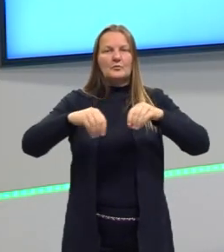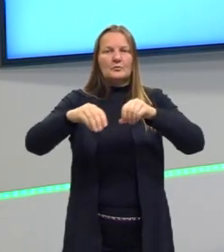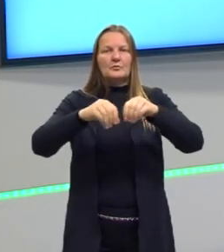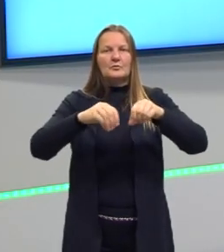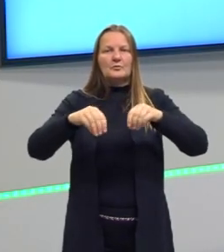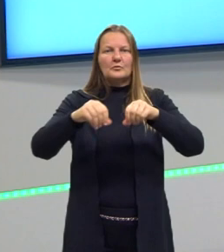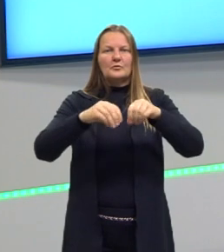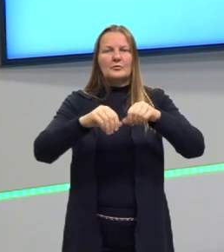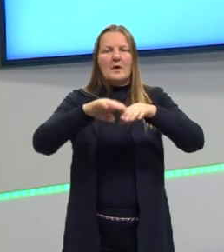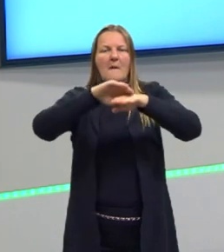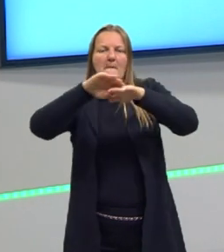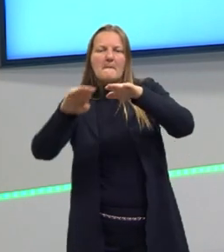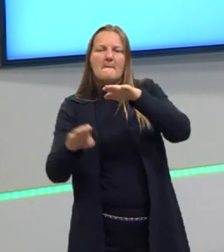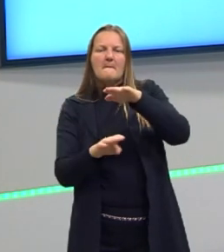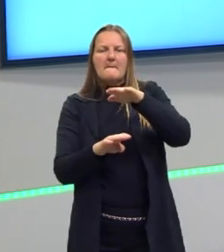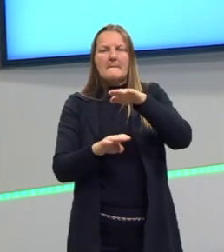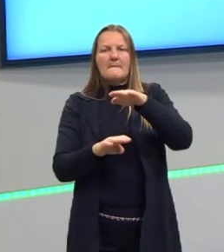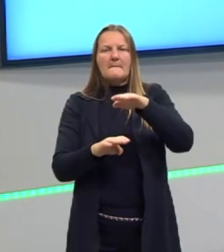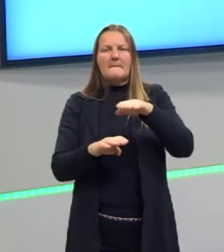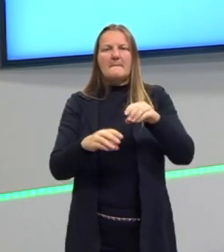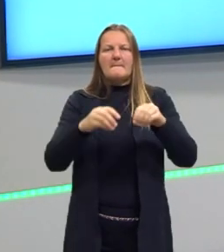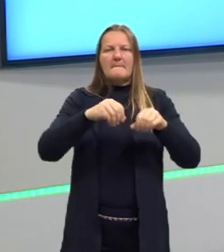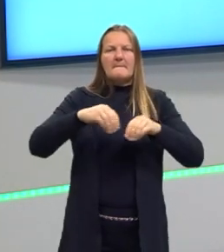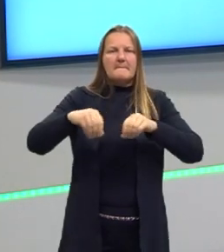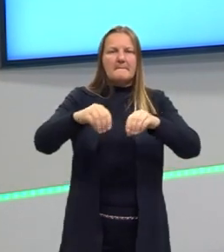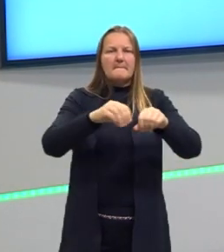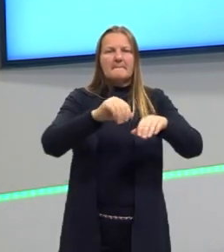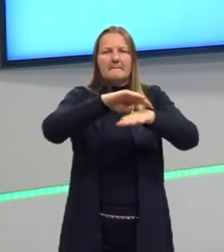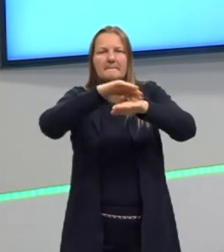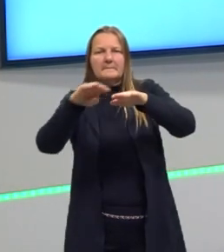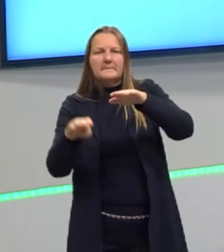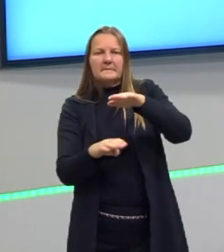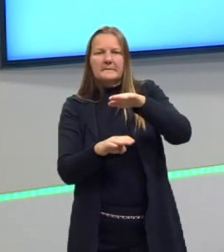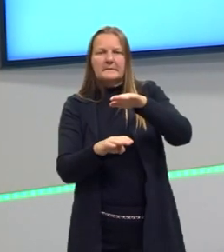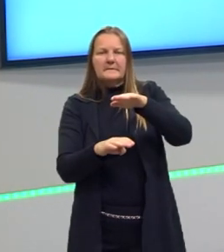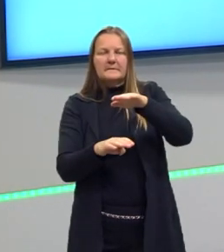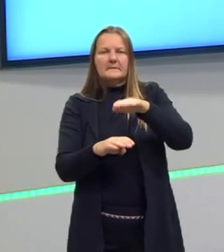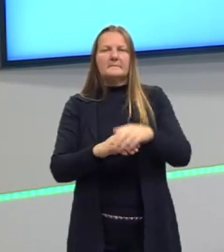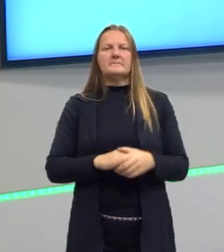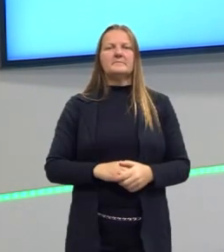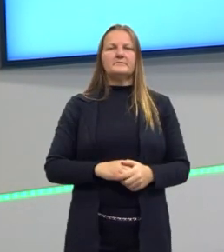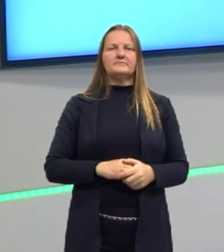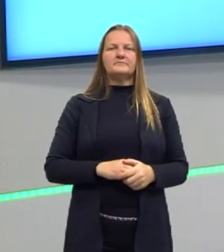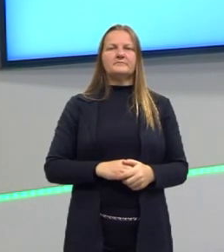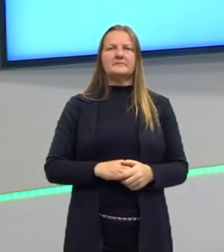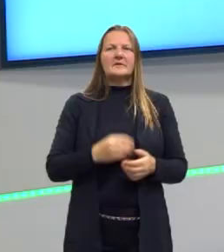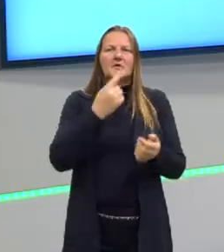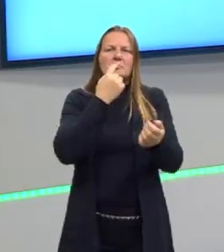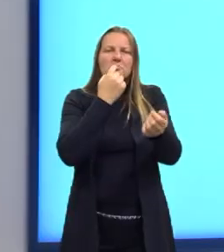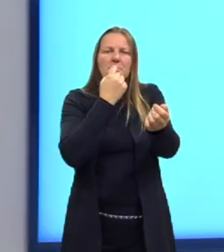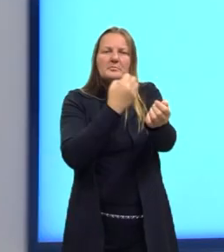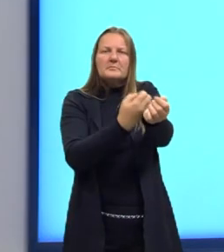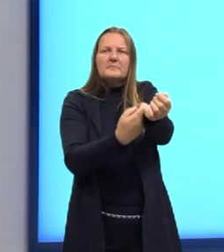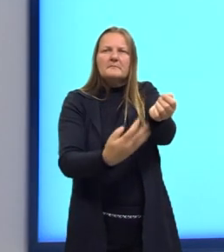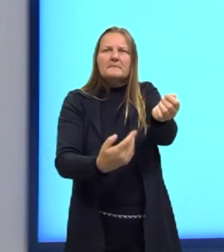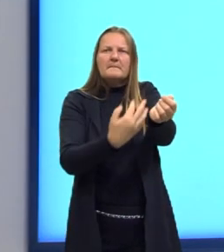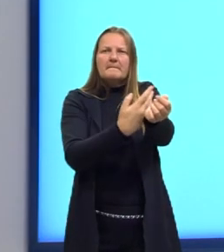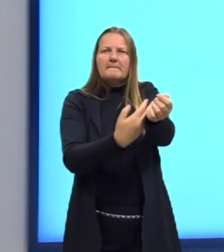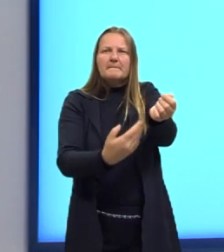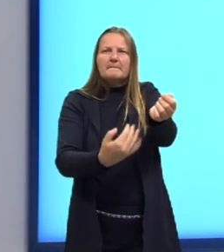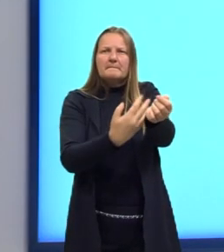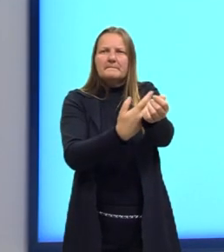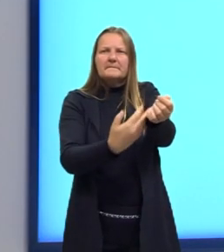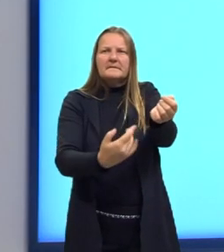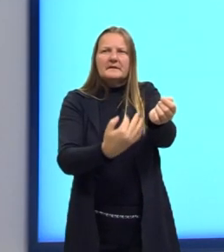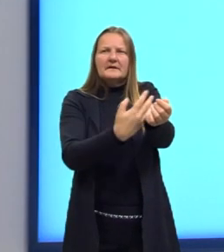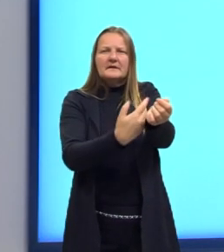ao canaveral a terra abaixo do canaveral sangue que nos que se nos